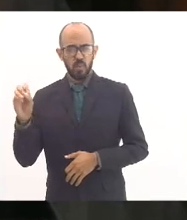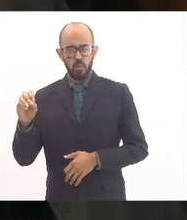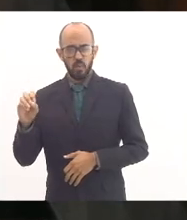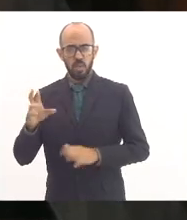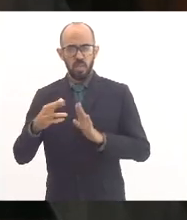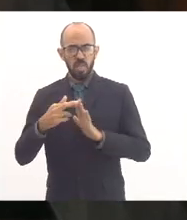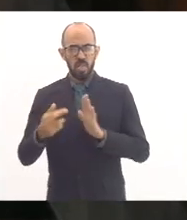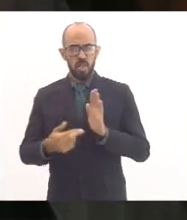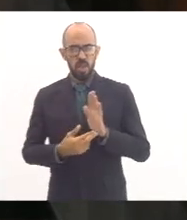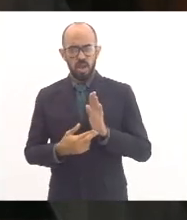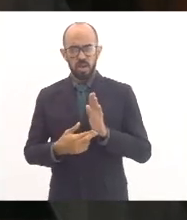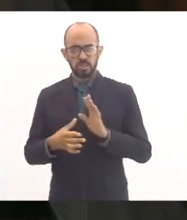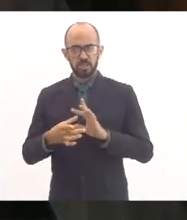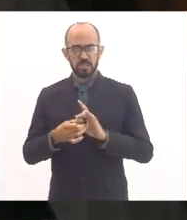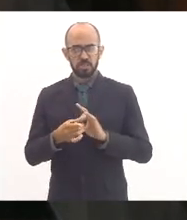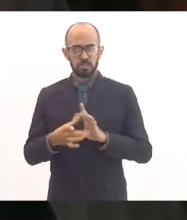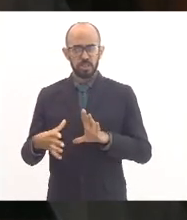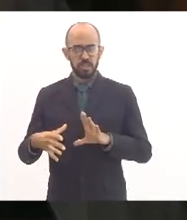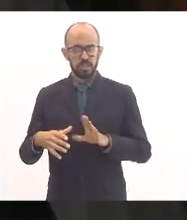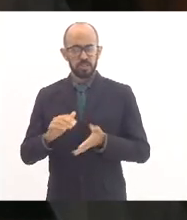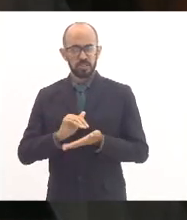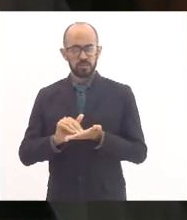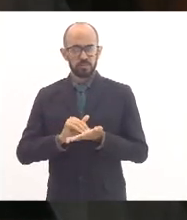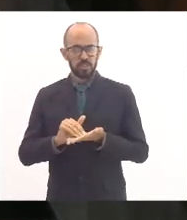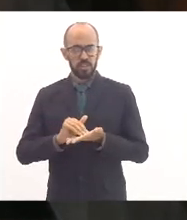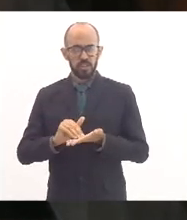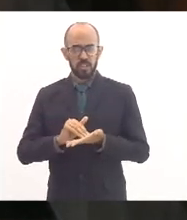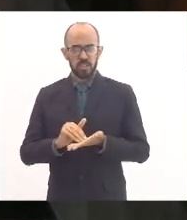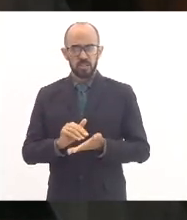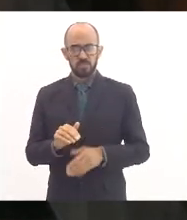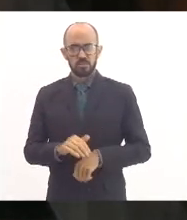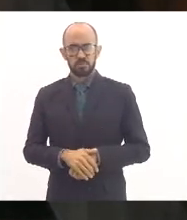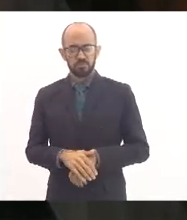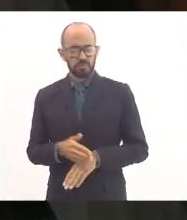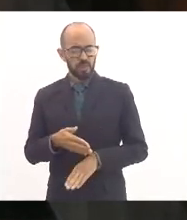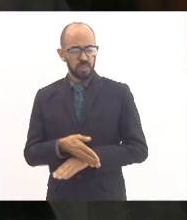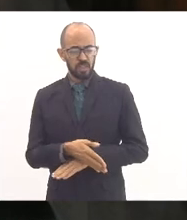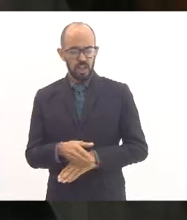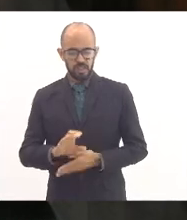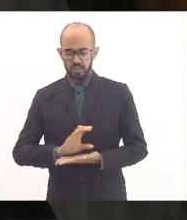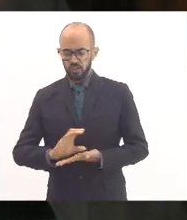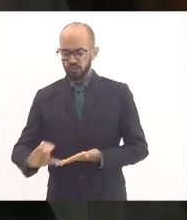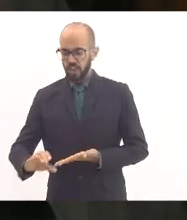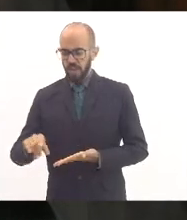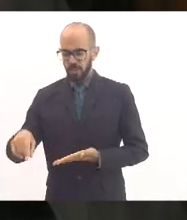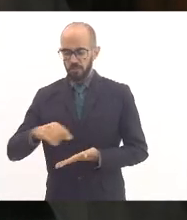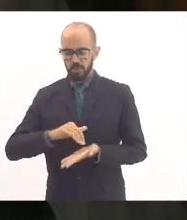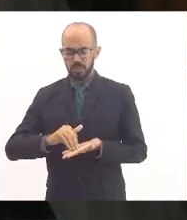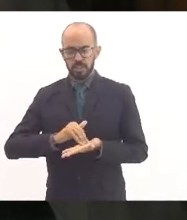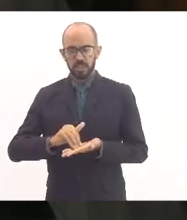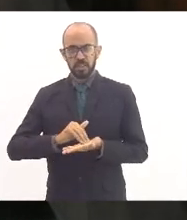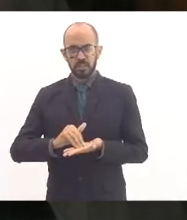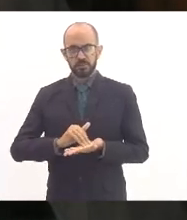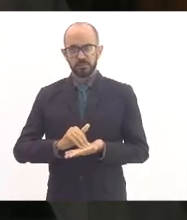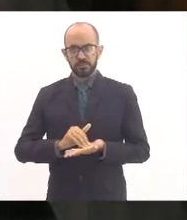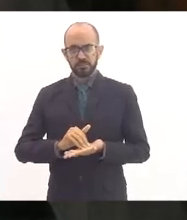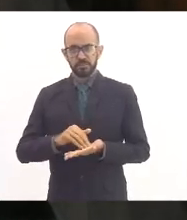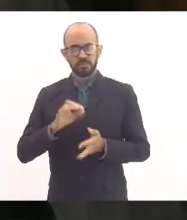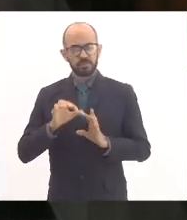discute-se a independência como secretaria a entrada de verba para uma secretaria